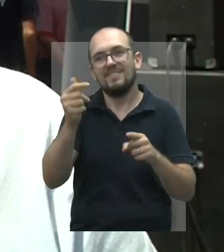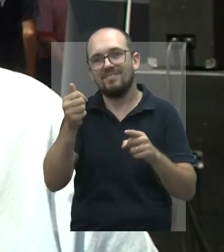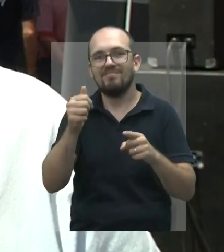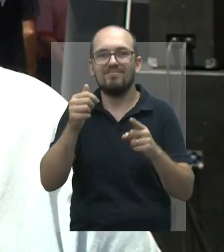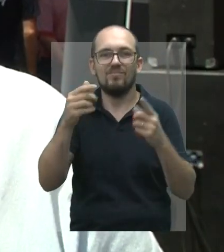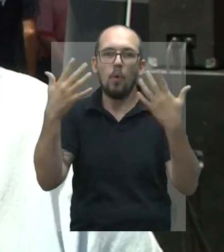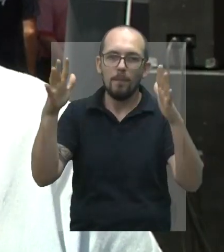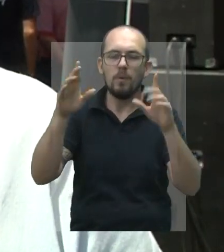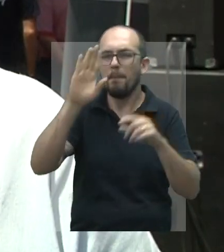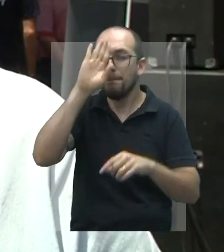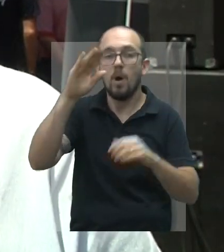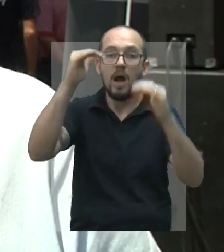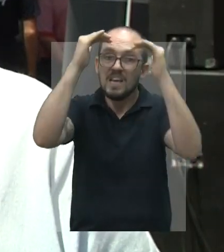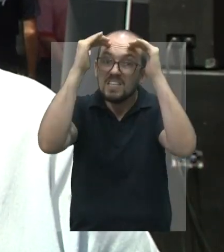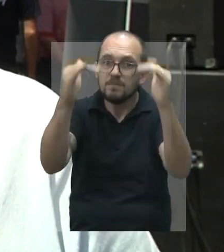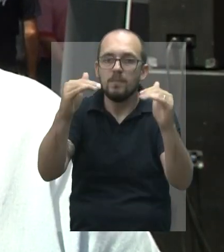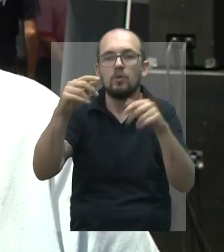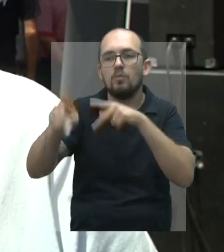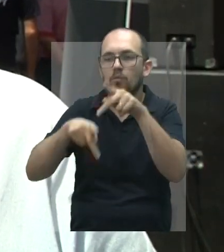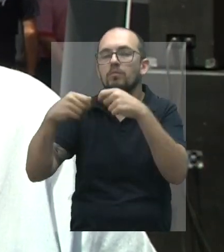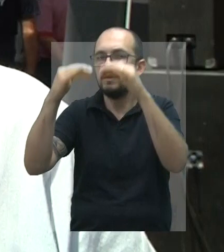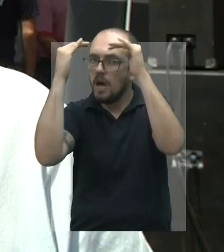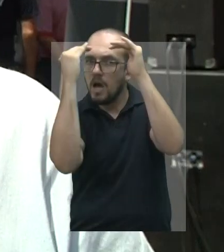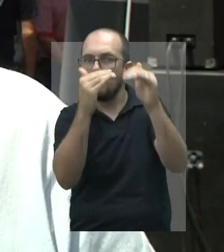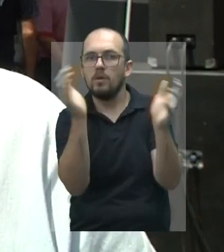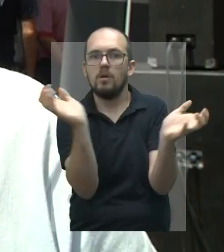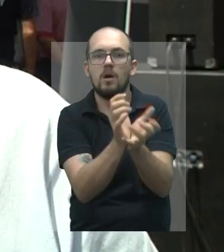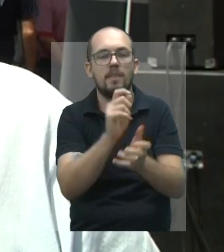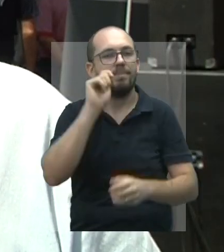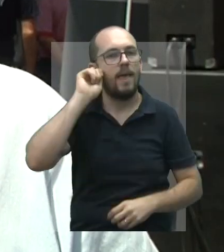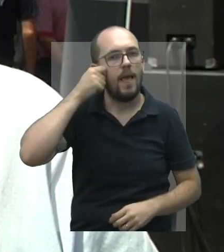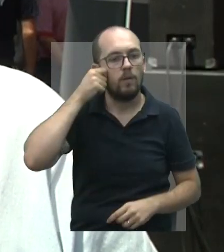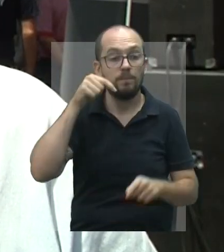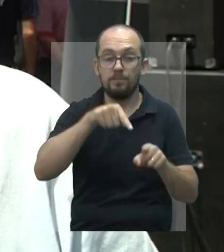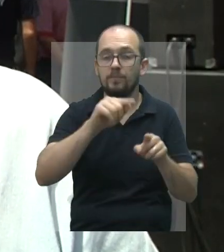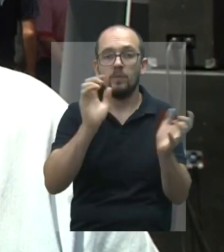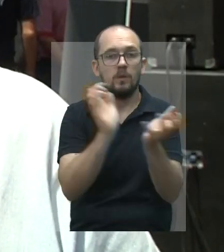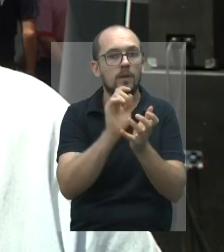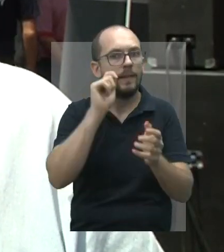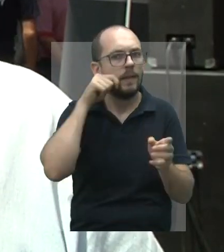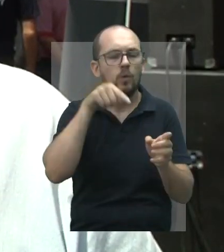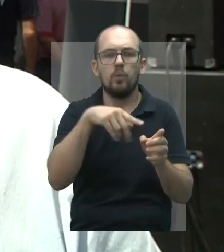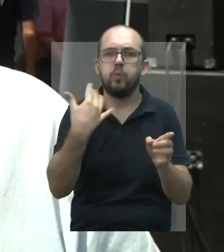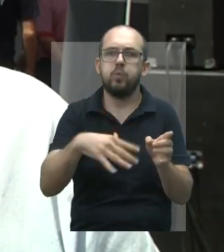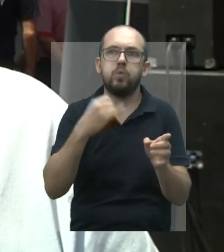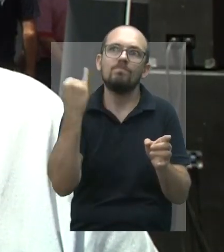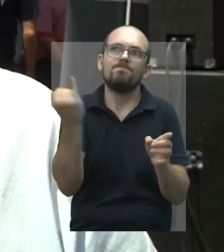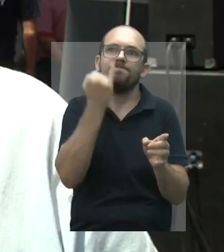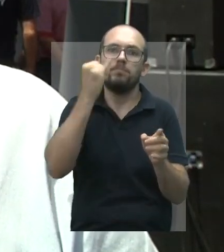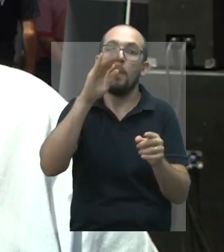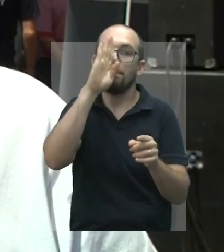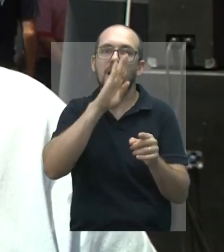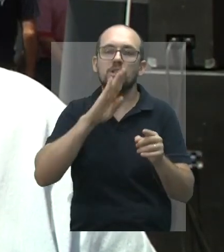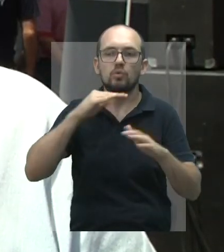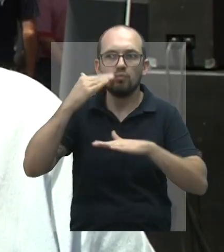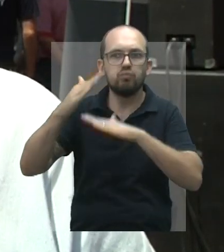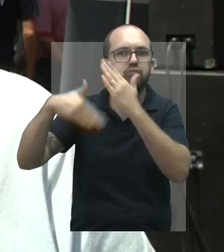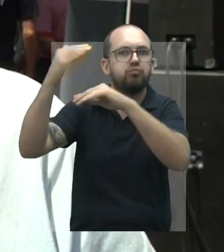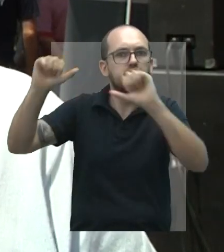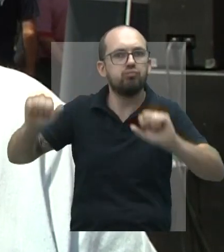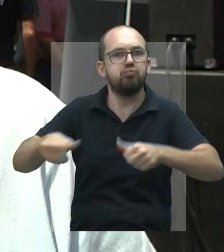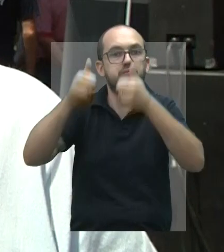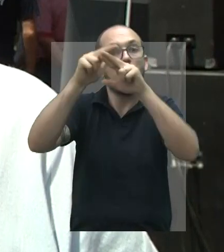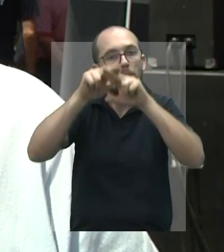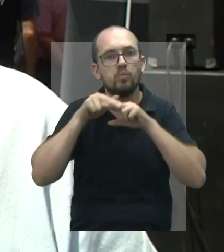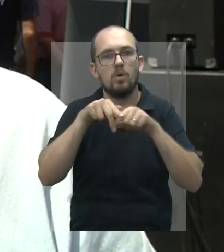o respeito que o povo tem que ter com a raça negra, que foram primordiais para que o Brasil chegasse onde está, e